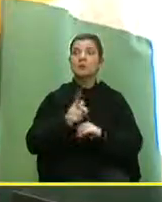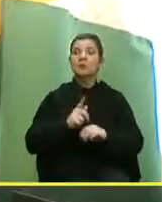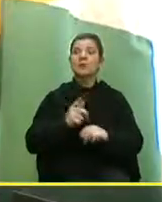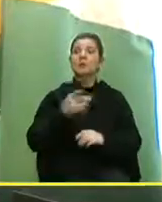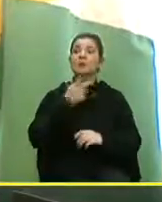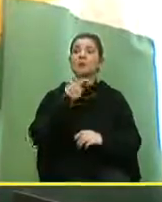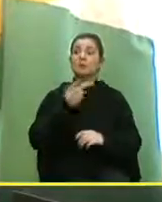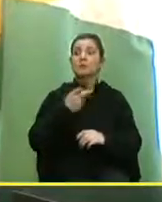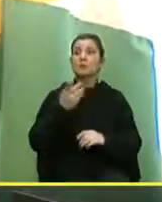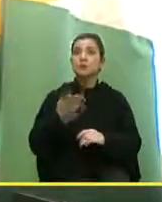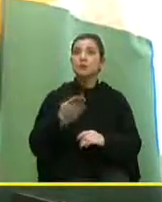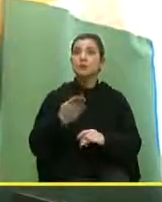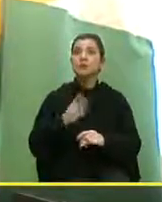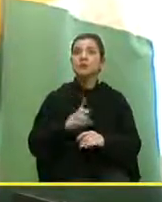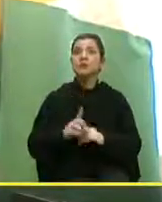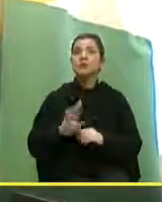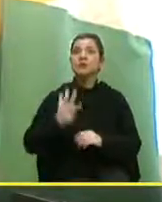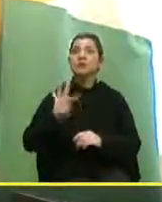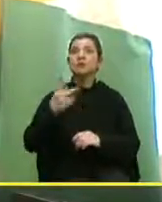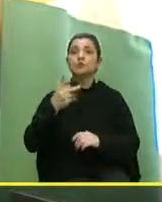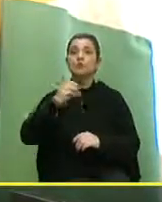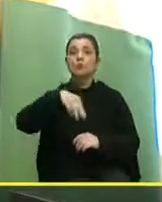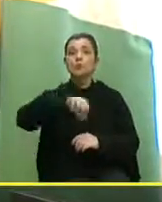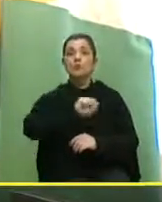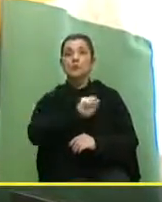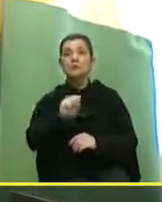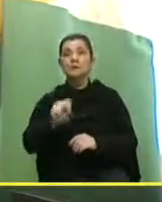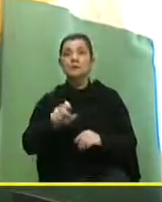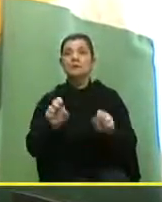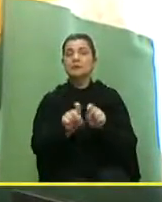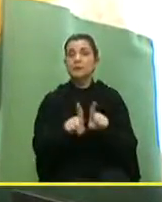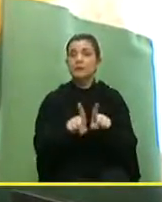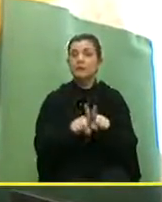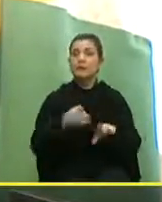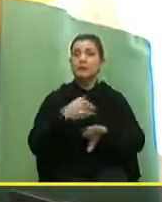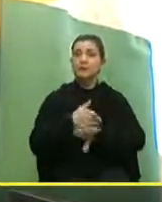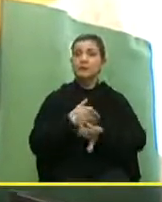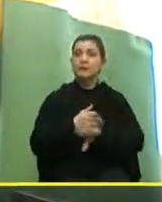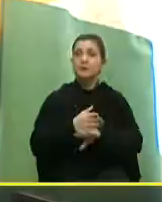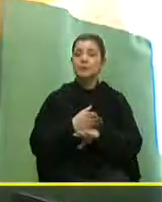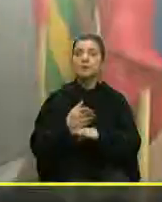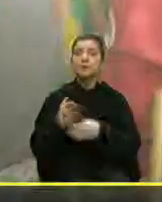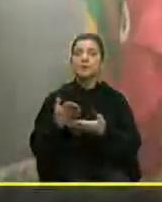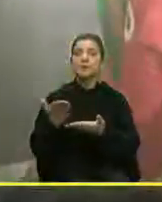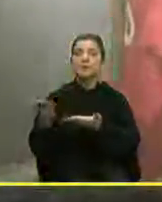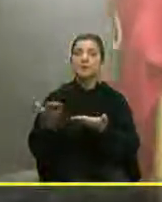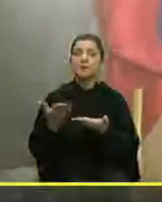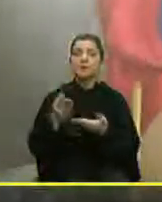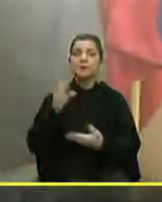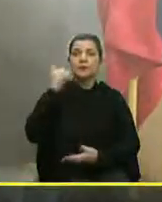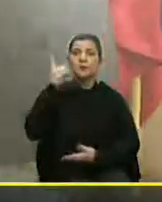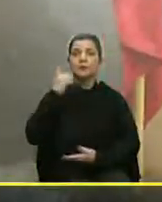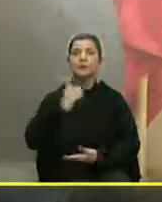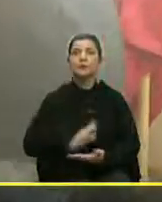a presidência da casa dos projetos que estão de iniciativa do Poder Executivo por favor deputado